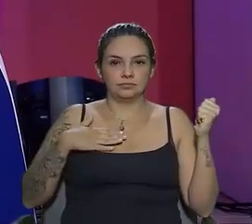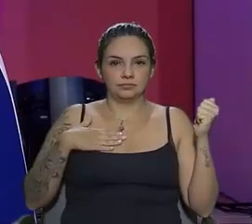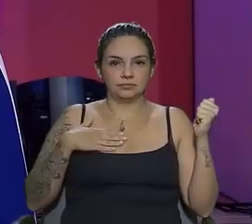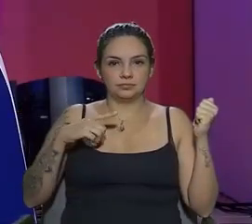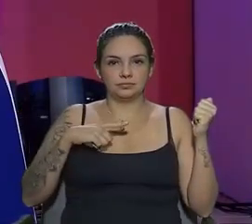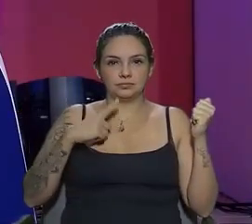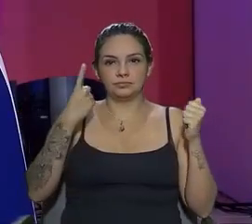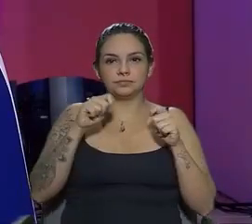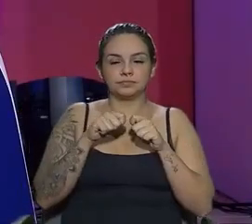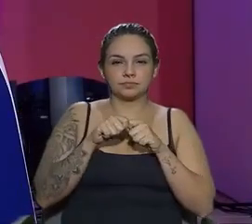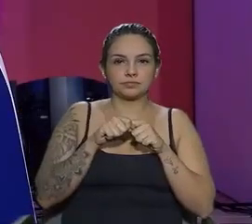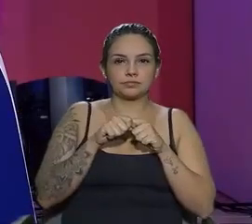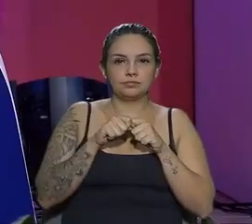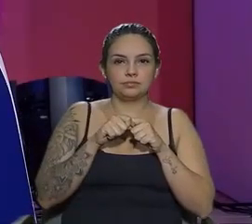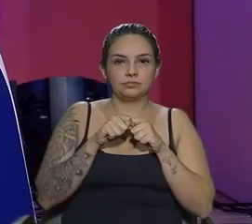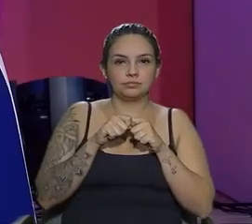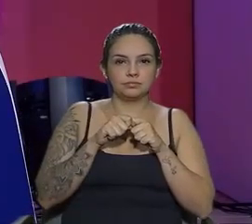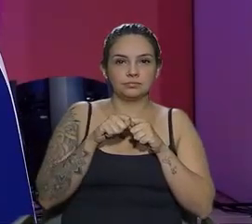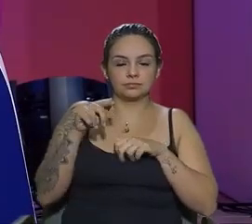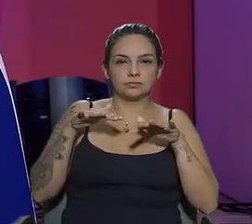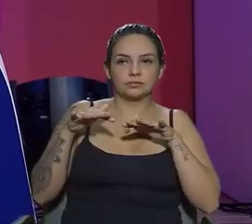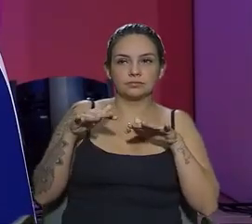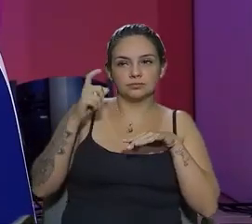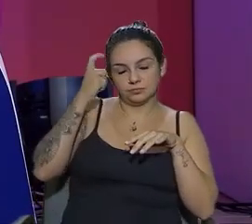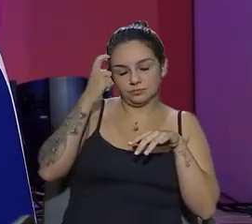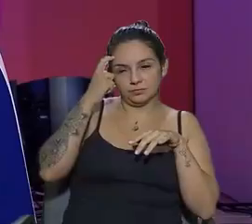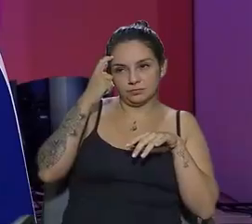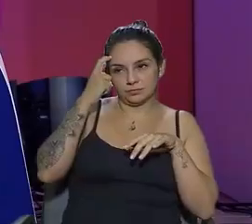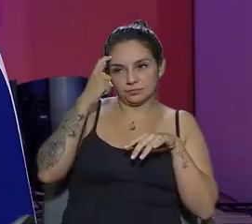Eu tenho feito, né, esse